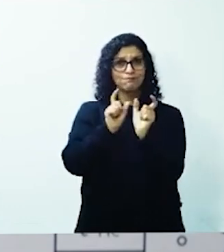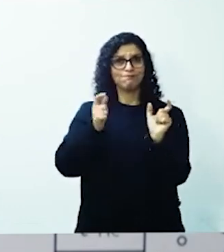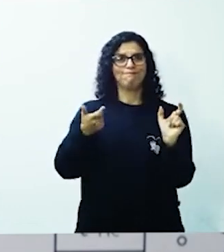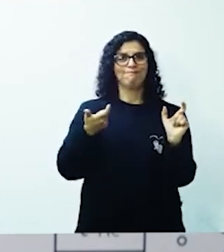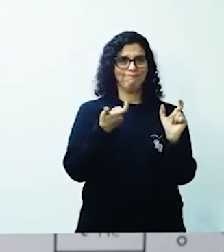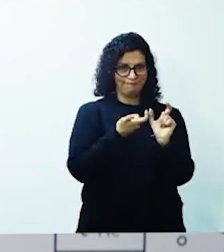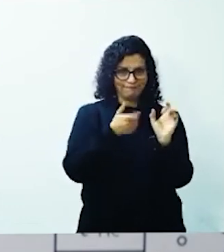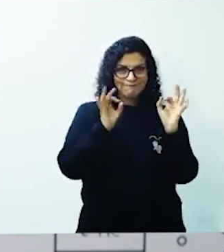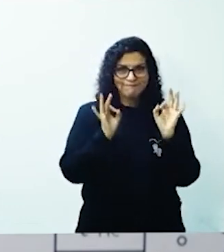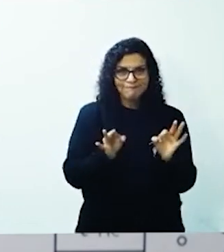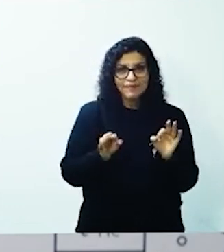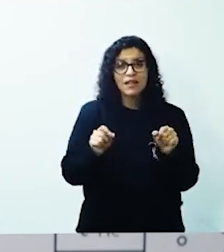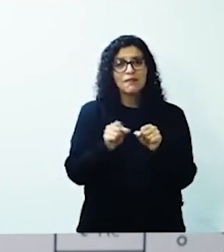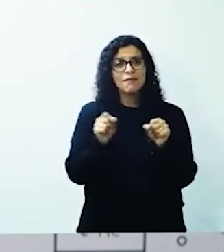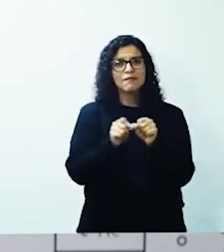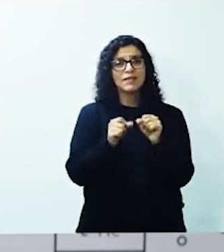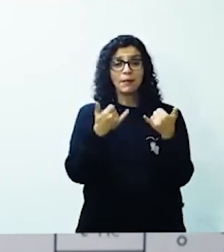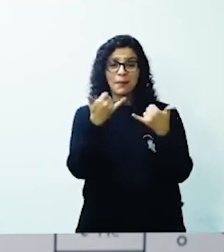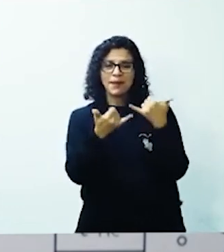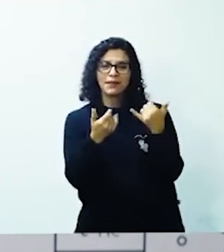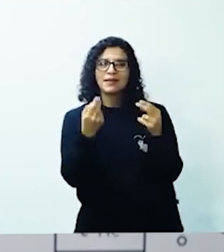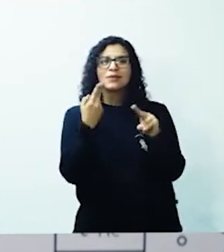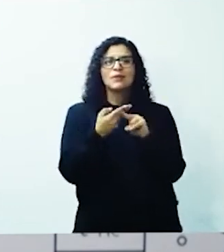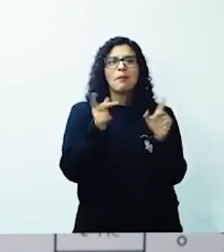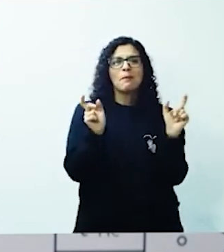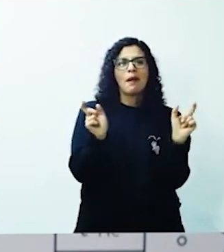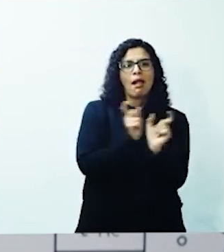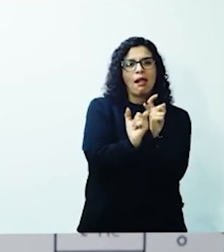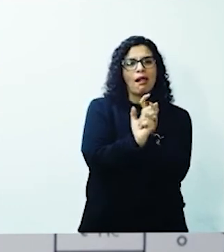palavras contrárias. Ele faz essa utilização